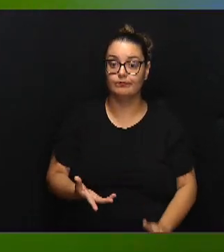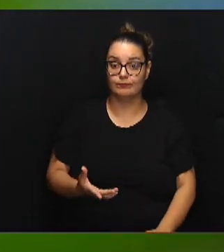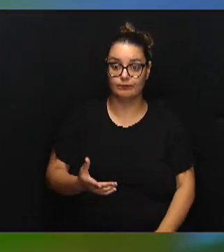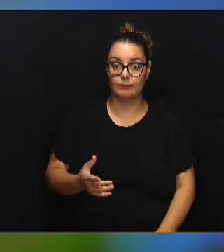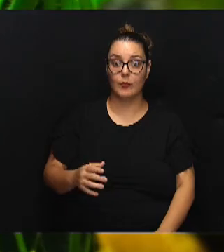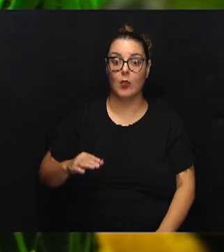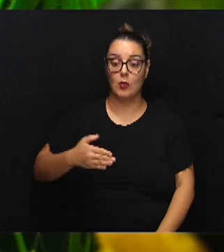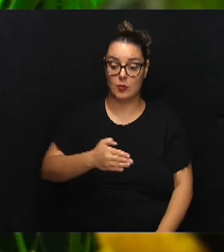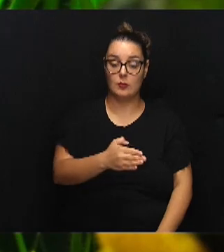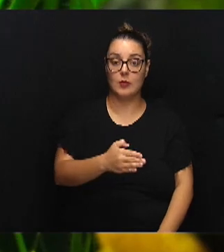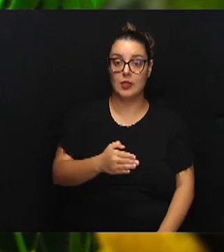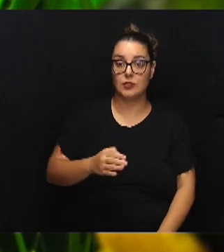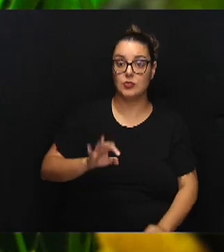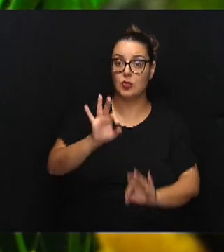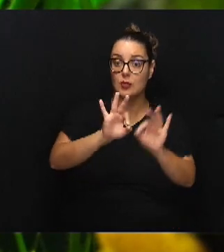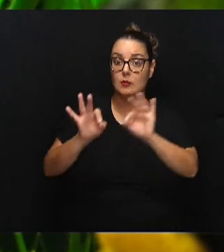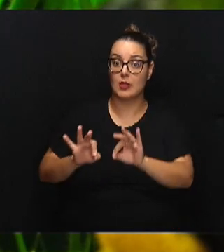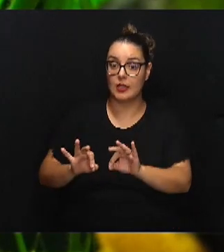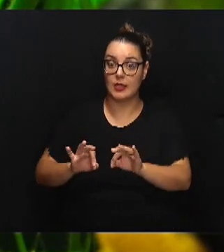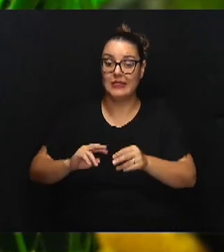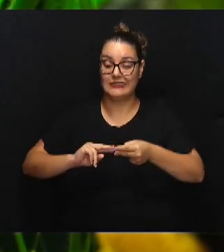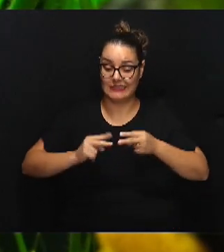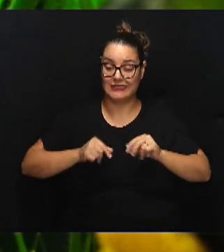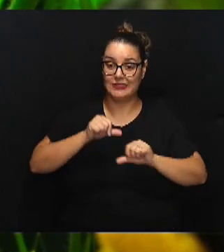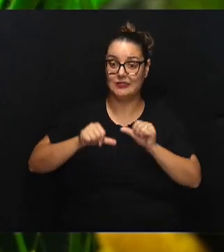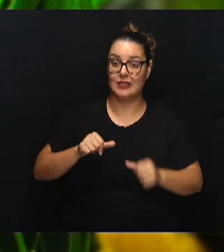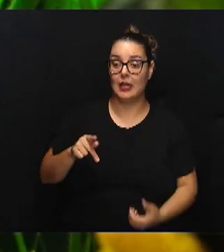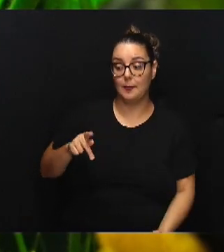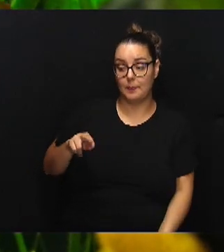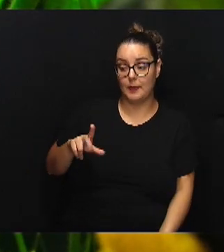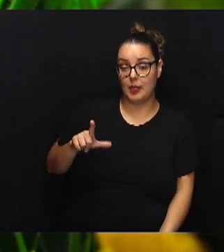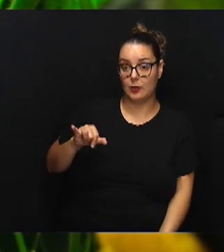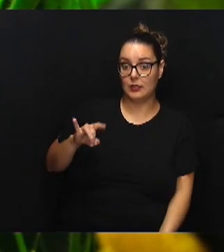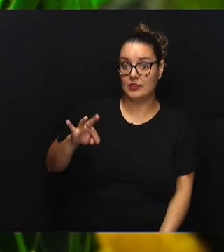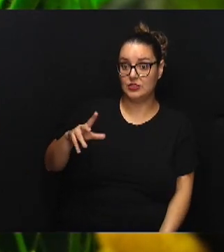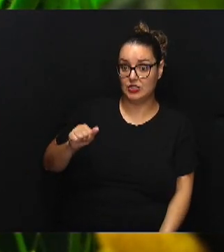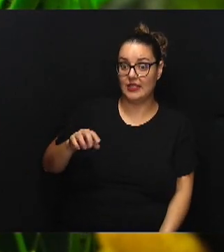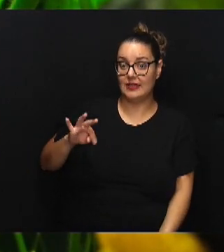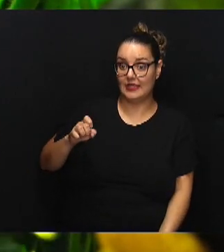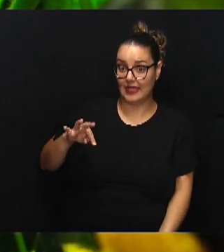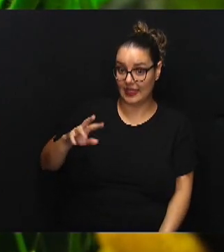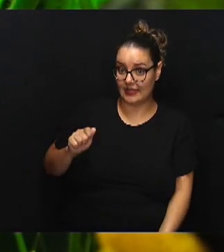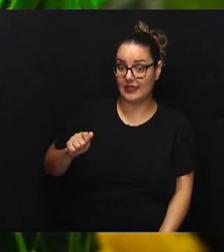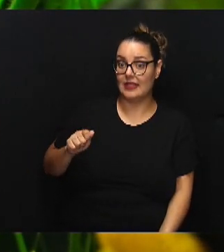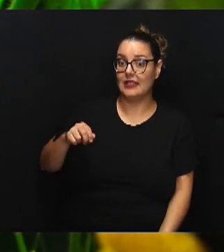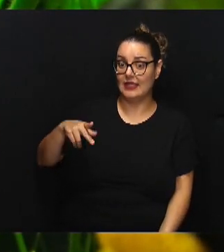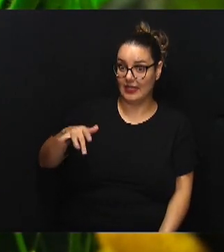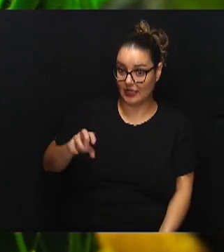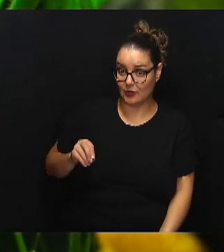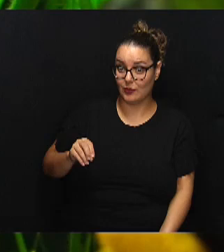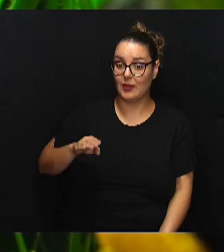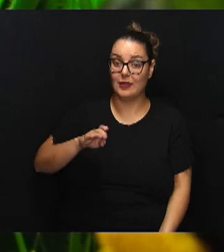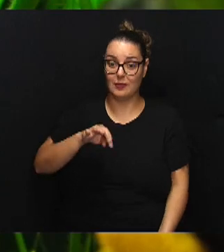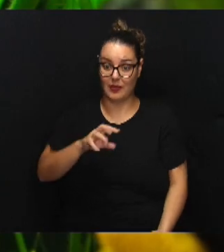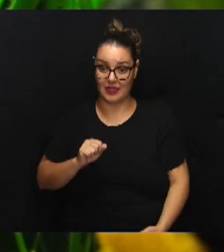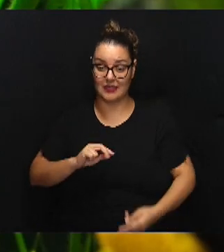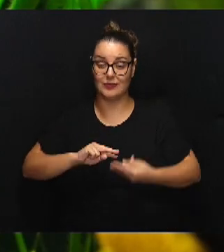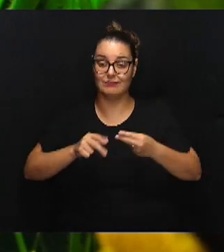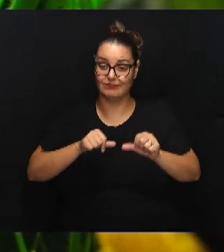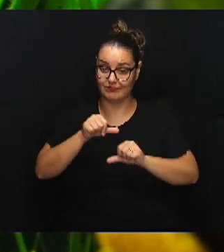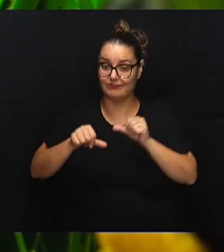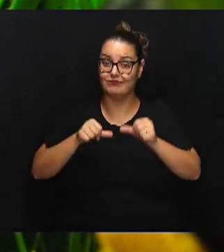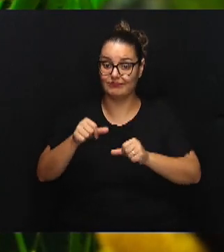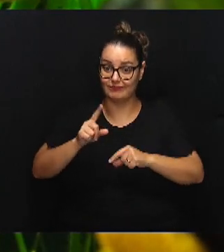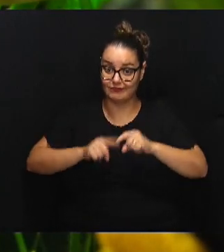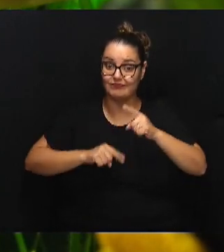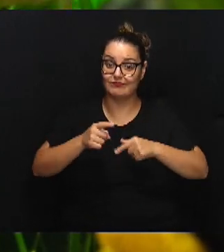geneticamente alterados. As espécies paulistinha, tetra negro e beta tiveram seus genes modificados com